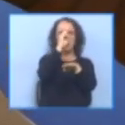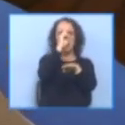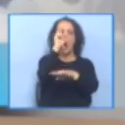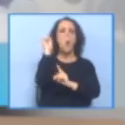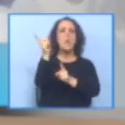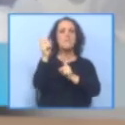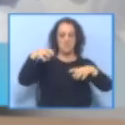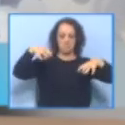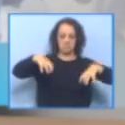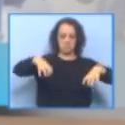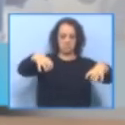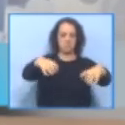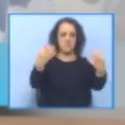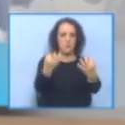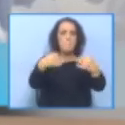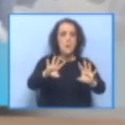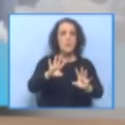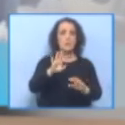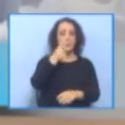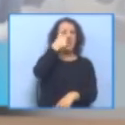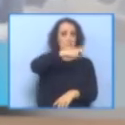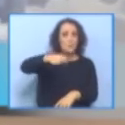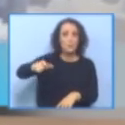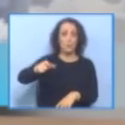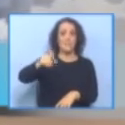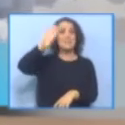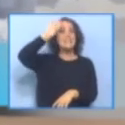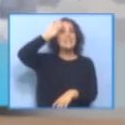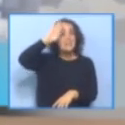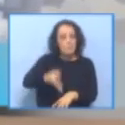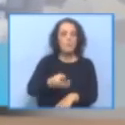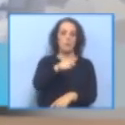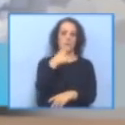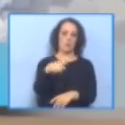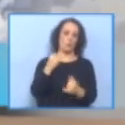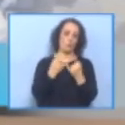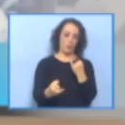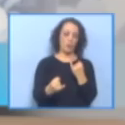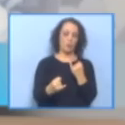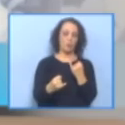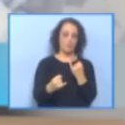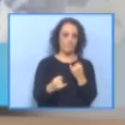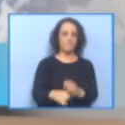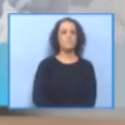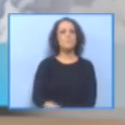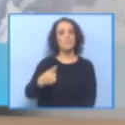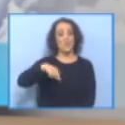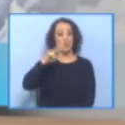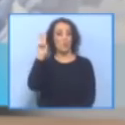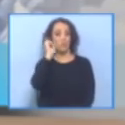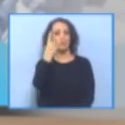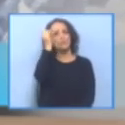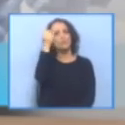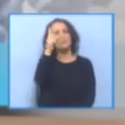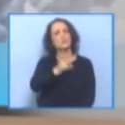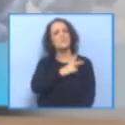havia pessoas que sabiam do efetivo risco. Nós ouvimos um professor universitário